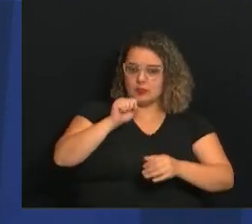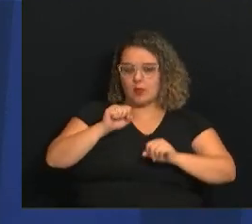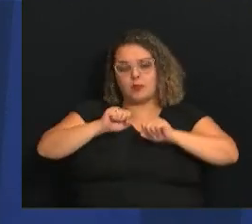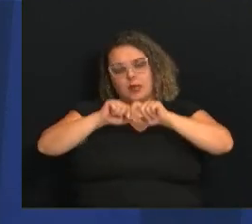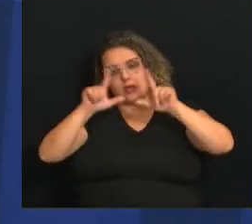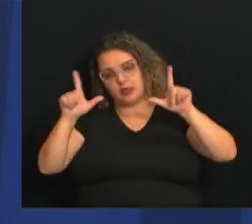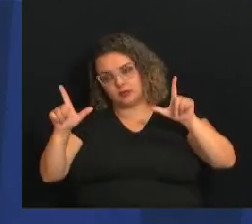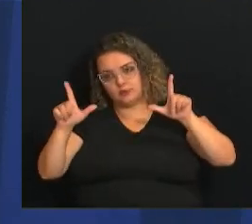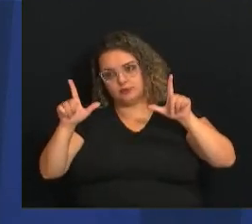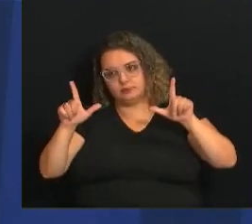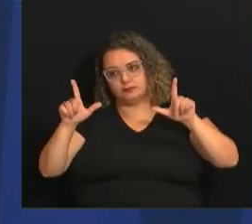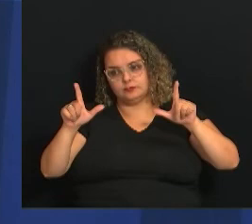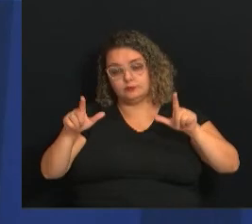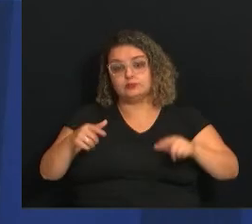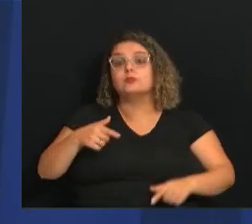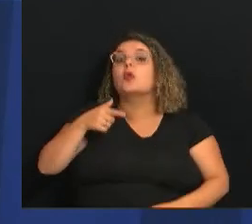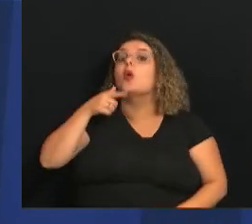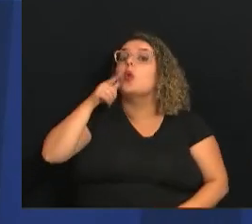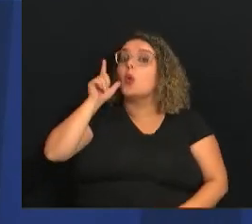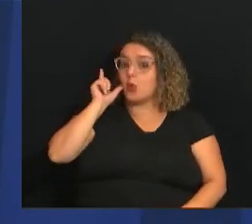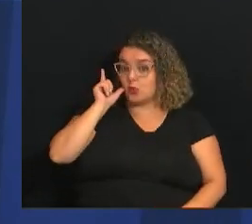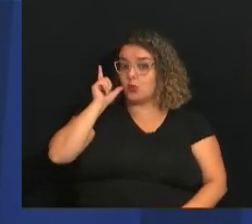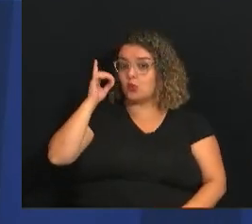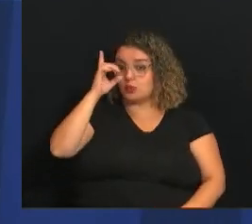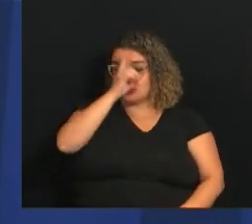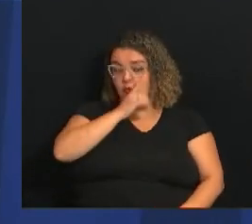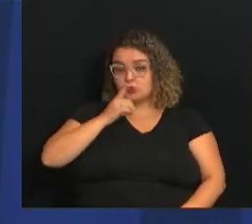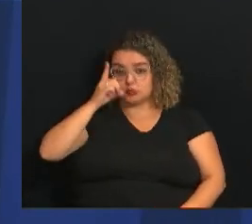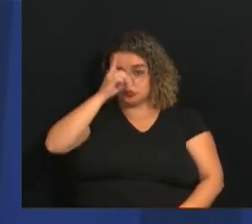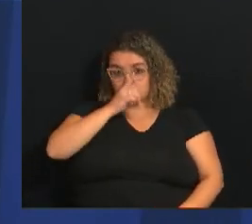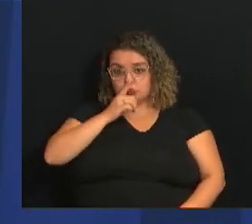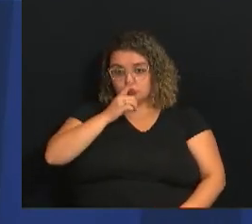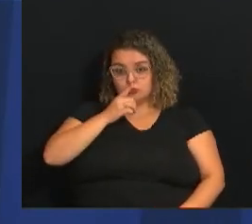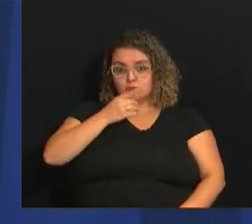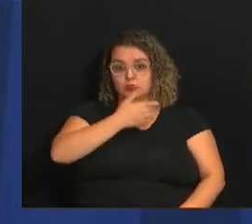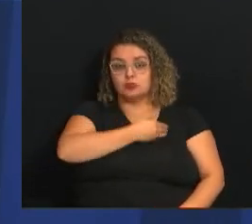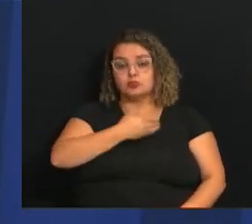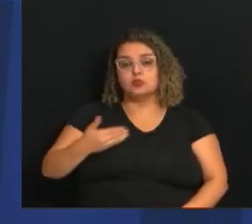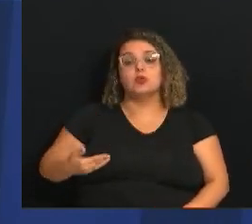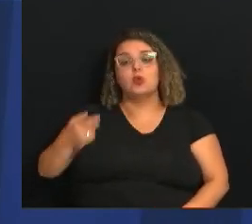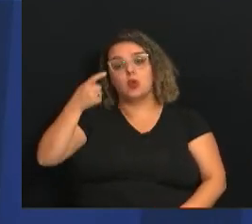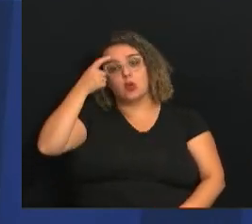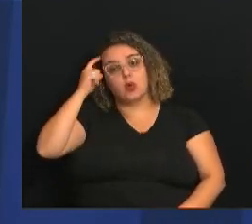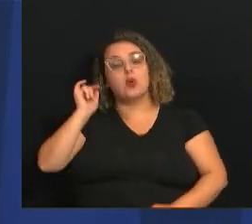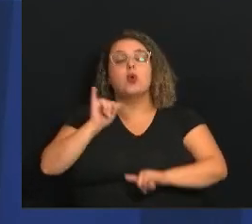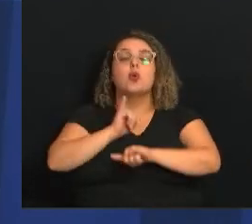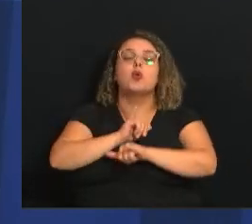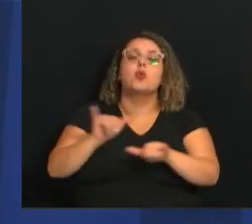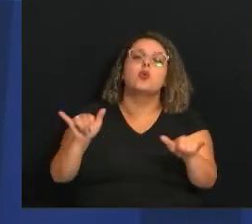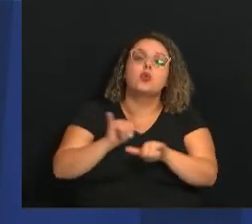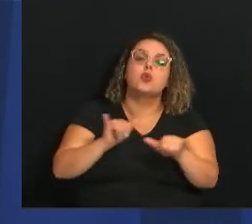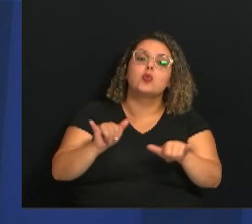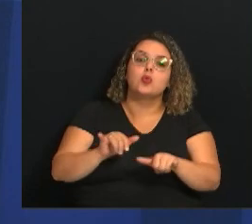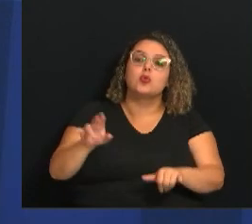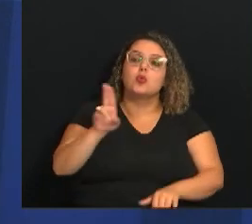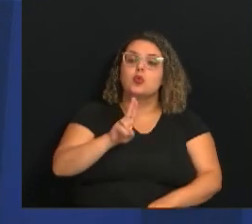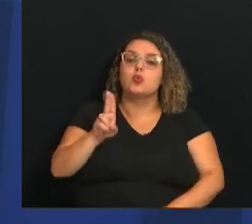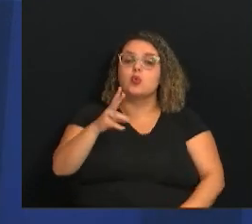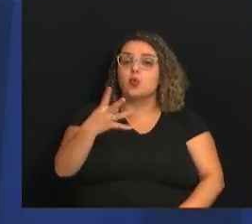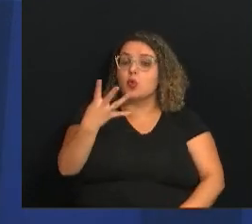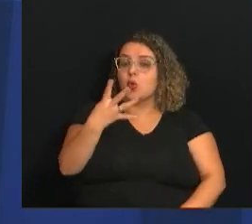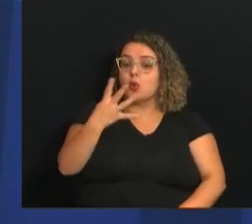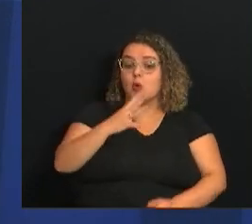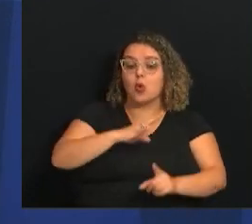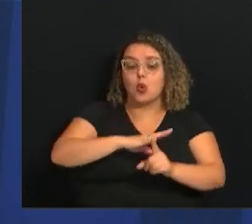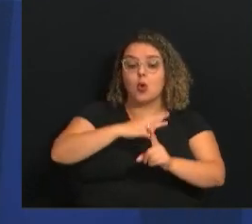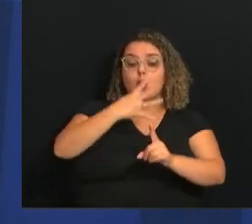manhã. E ontem, no domingo, o governador João Dória anunciou a aplicação da 4ª dose da